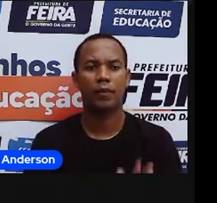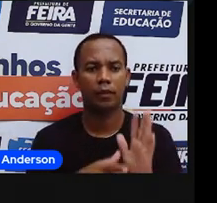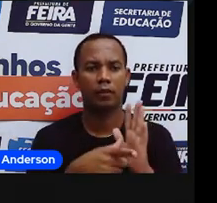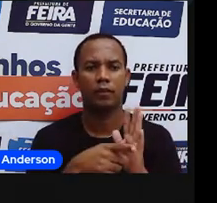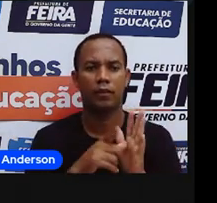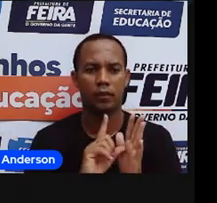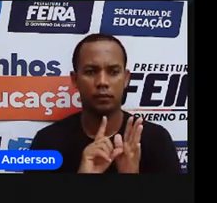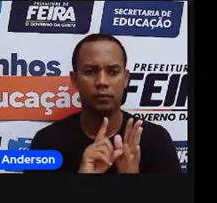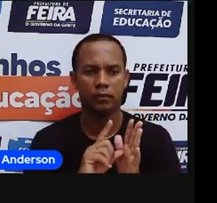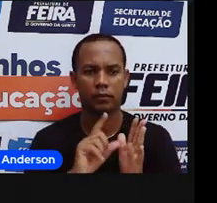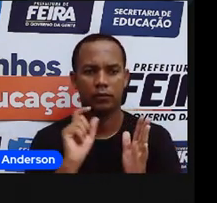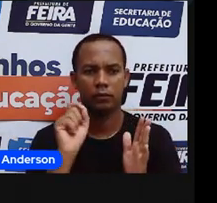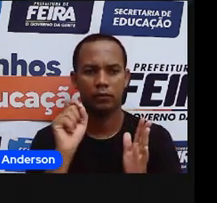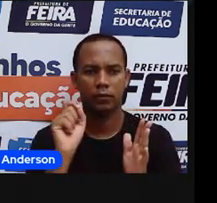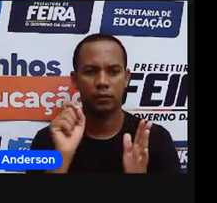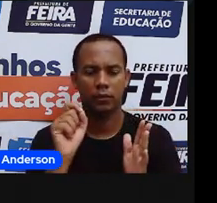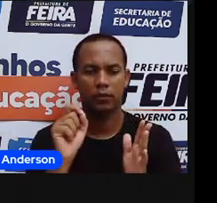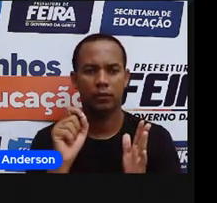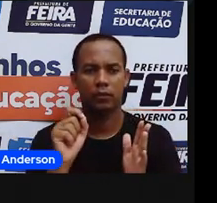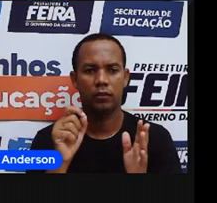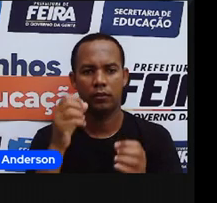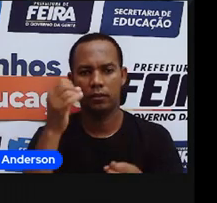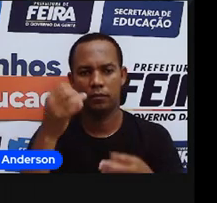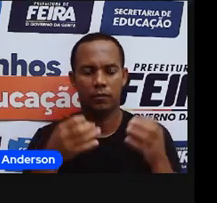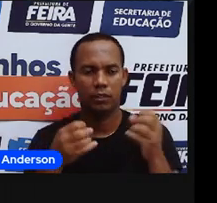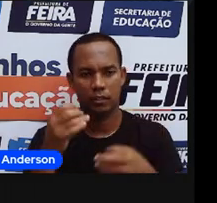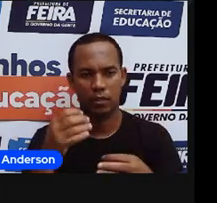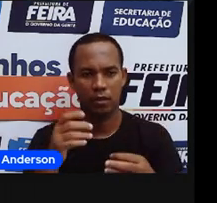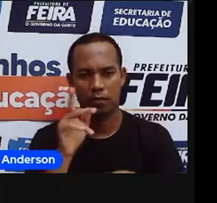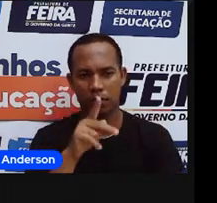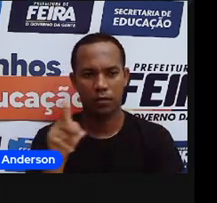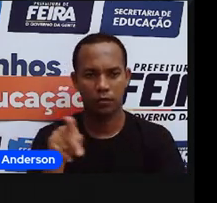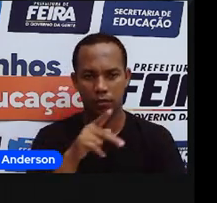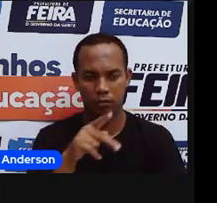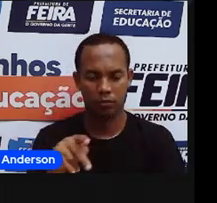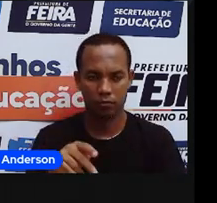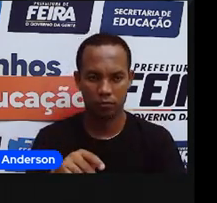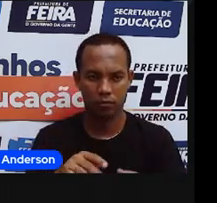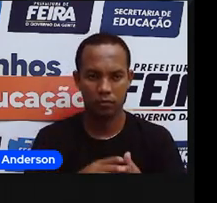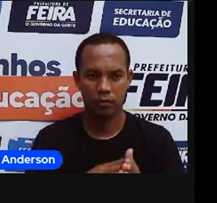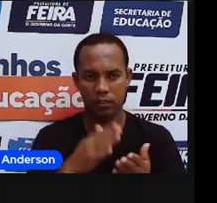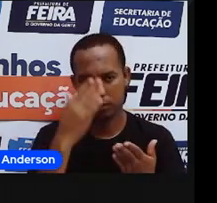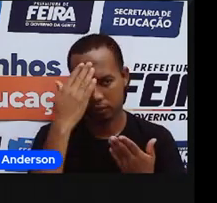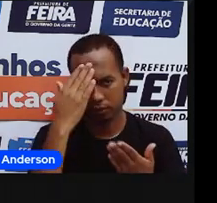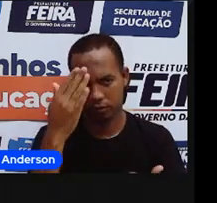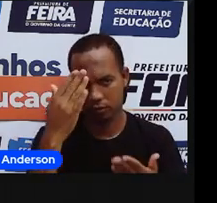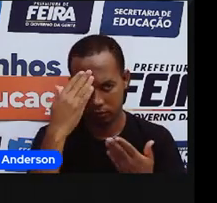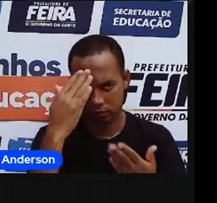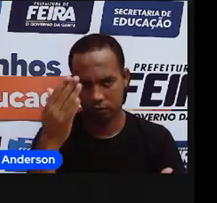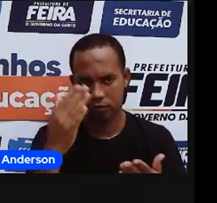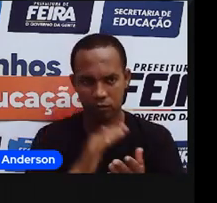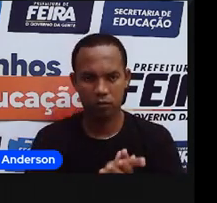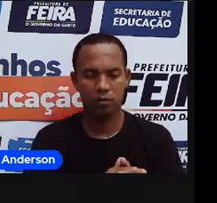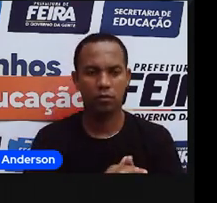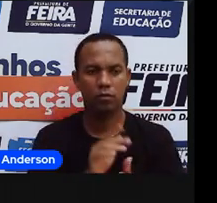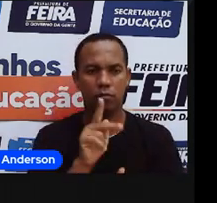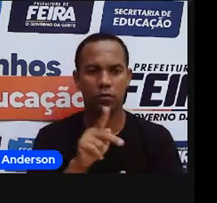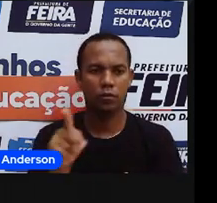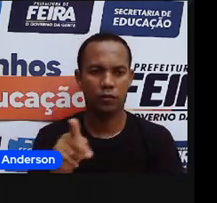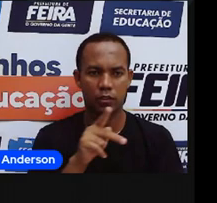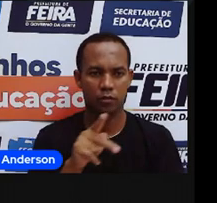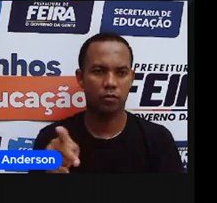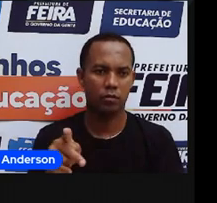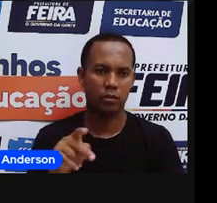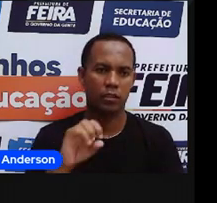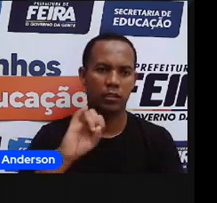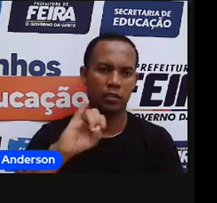antes das orientações finais, Anderson, a prova vai falar agora, agradecer a Progerusa, que